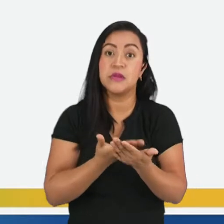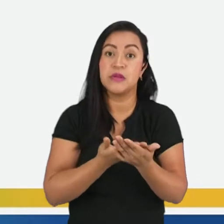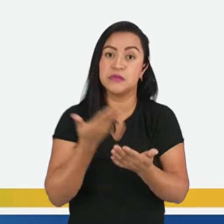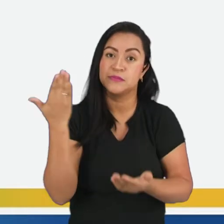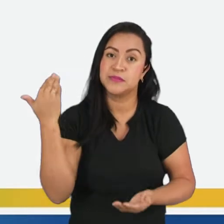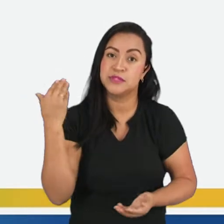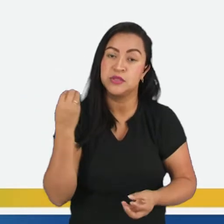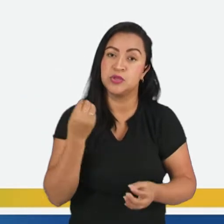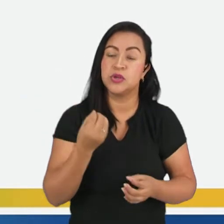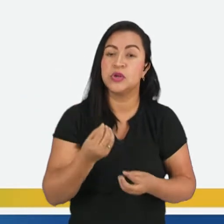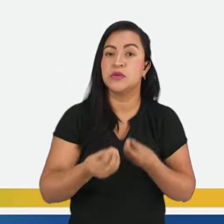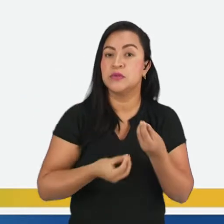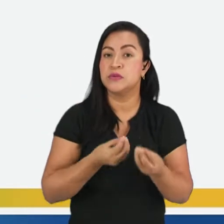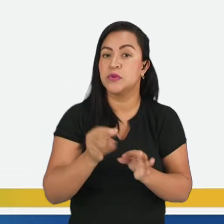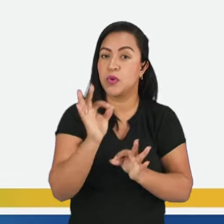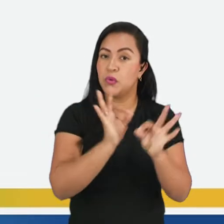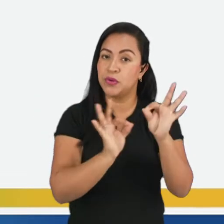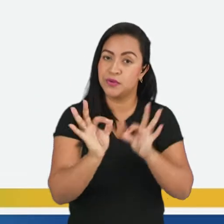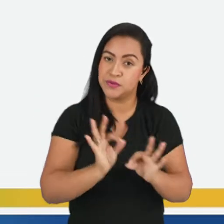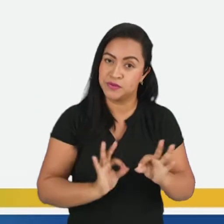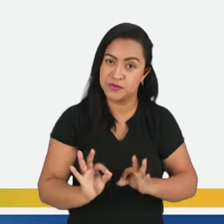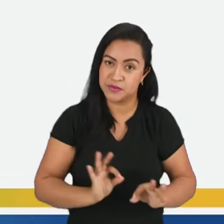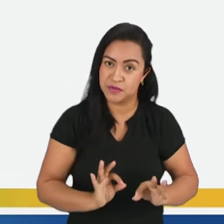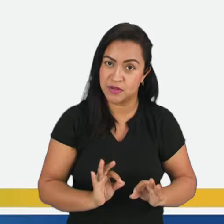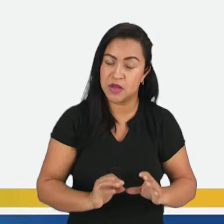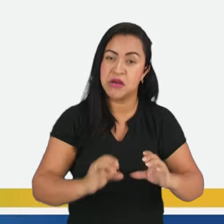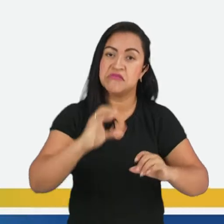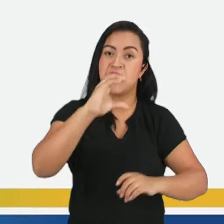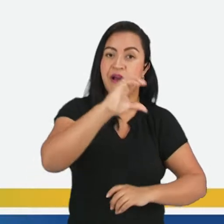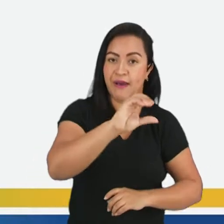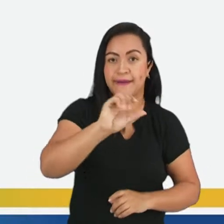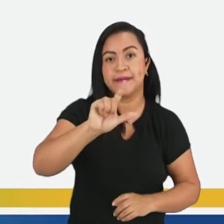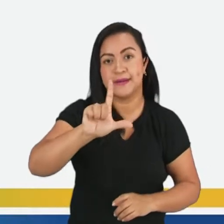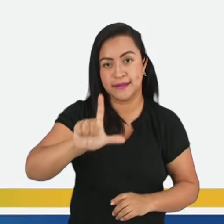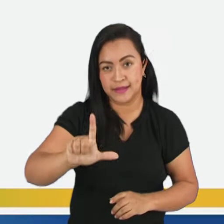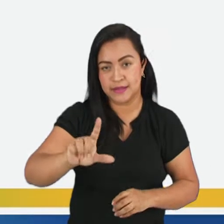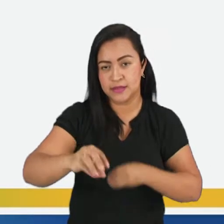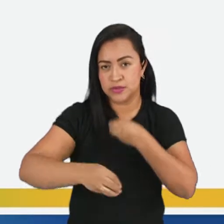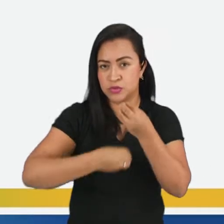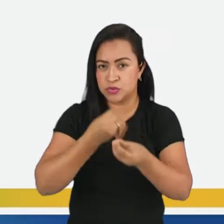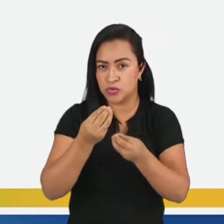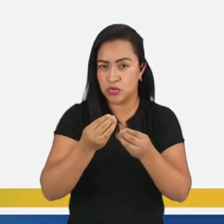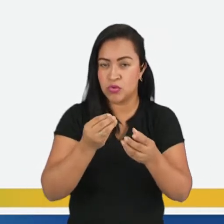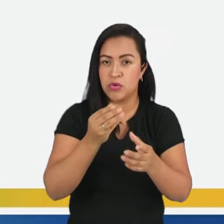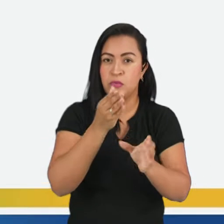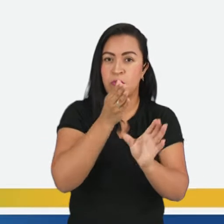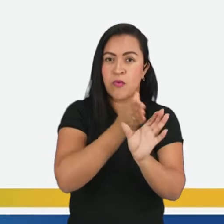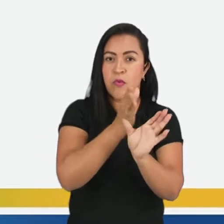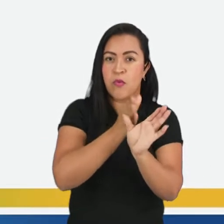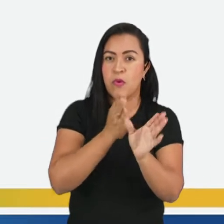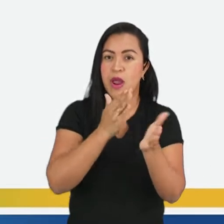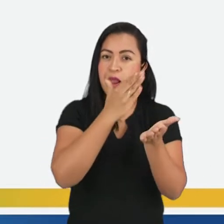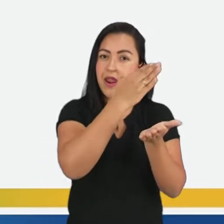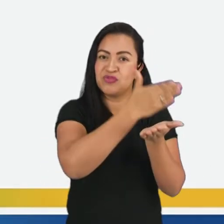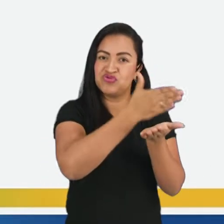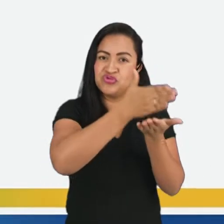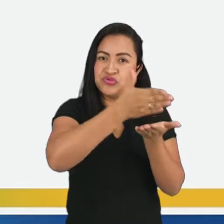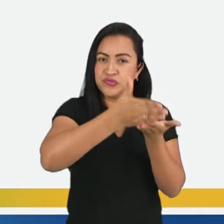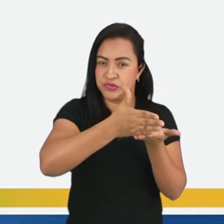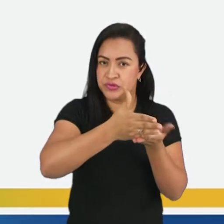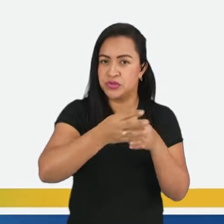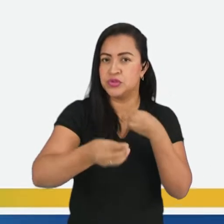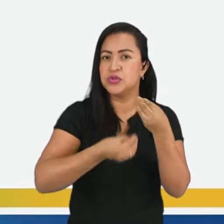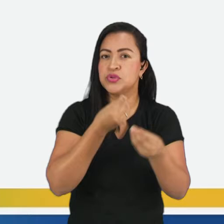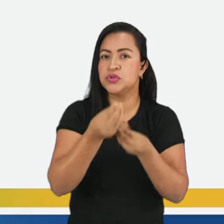a gente vê também não só o significado da palavra, a gente vê a classe gramatical, como ela é dividida, como eu pronuncio aquela palavra,